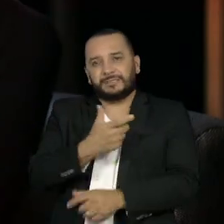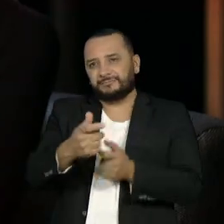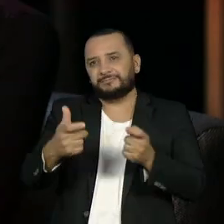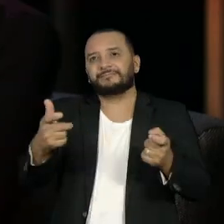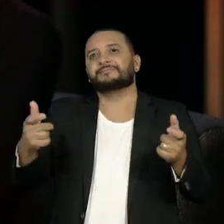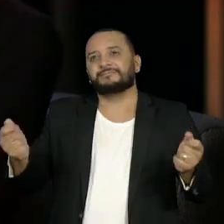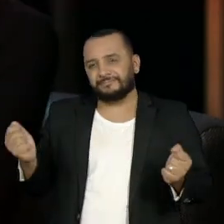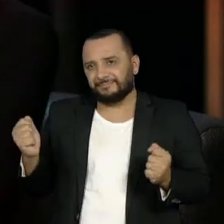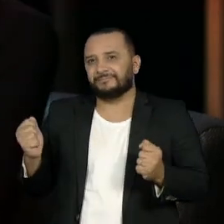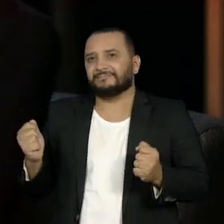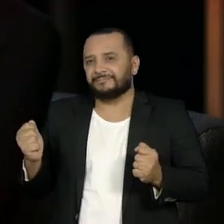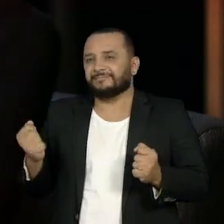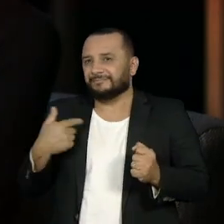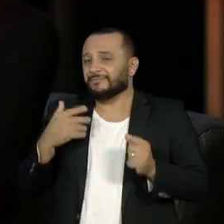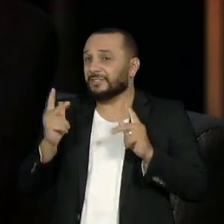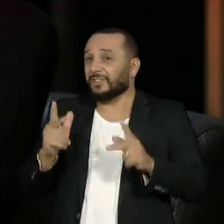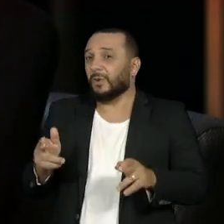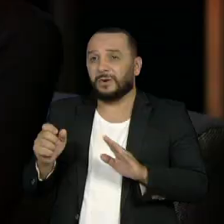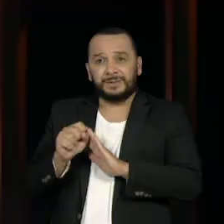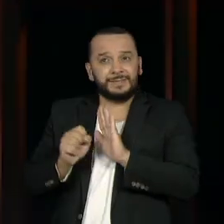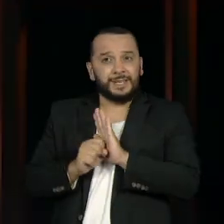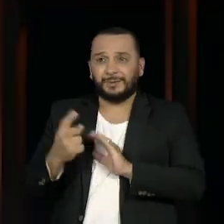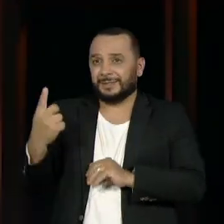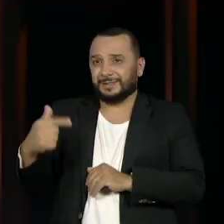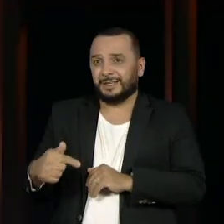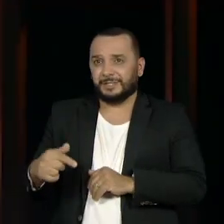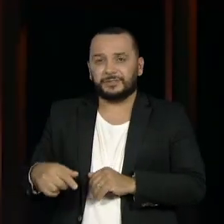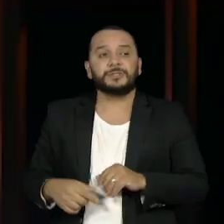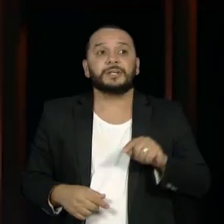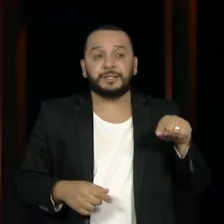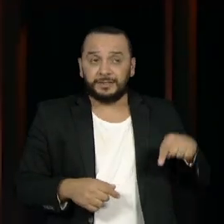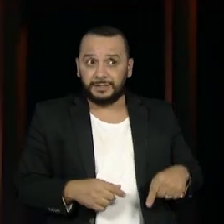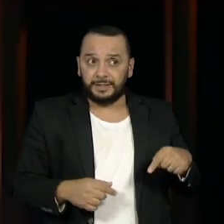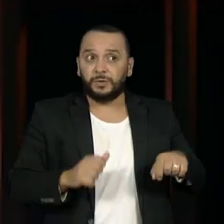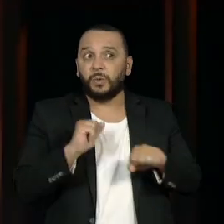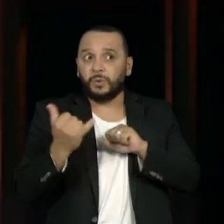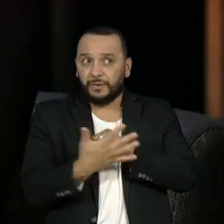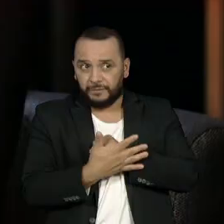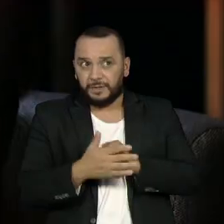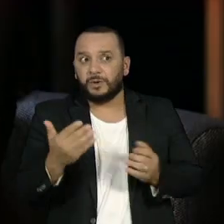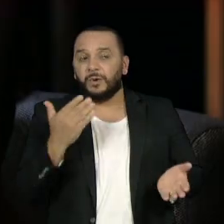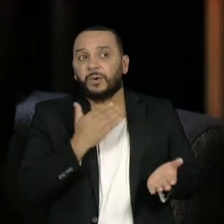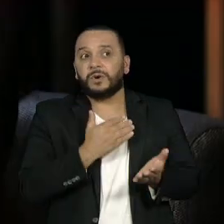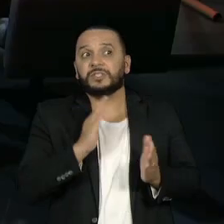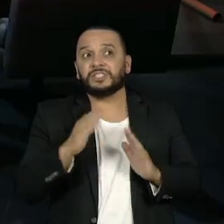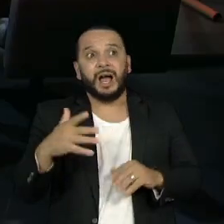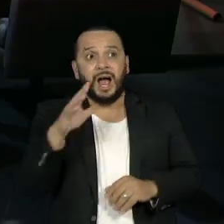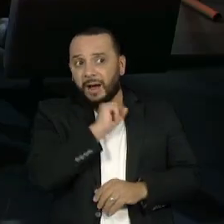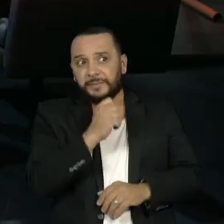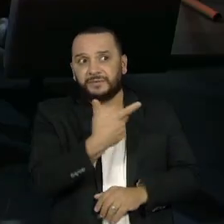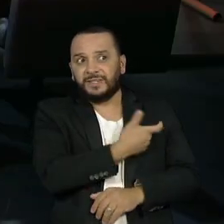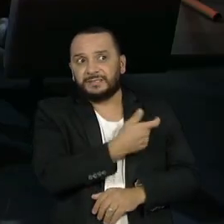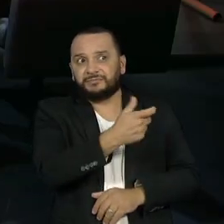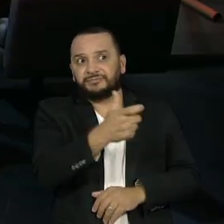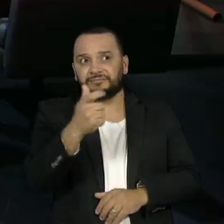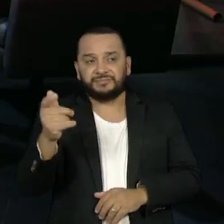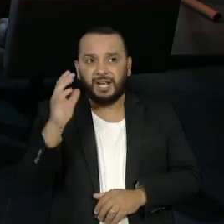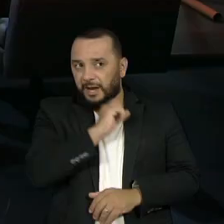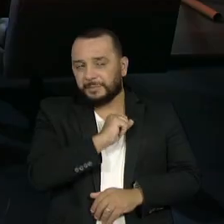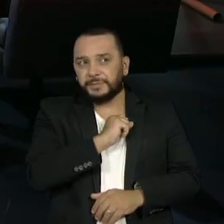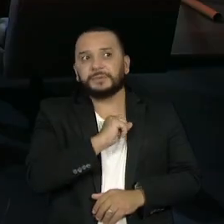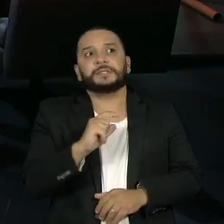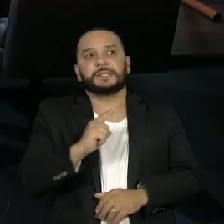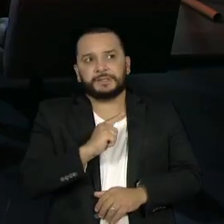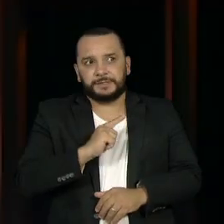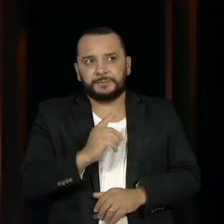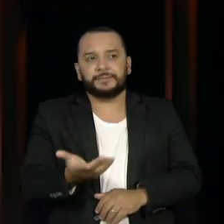desde o começo já no século 17 adultos quem tá começando antes até antes de começar a aplicar o